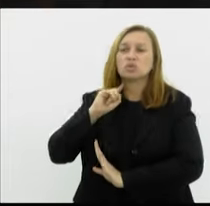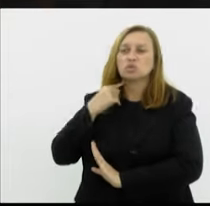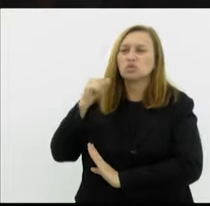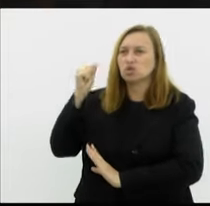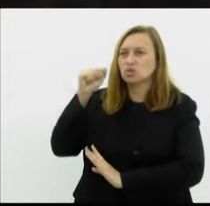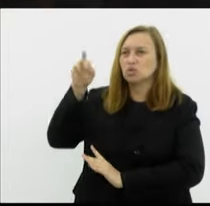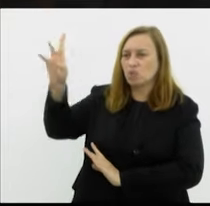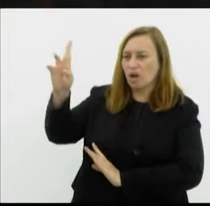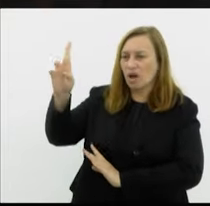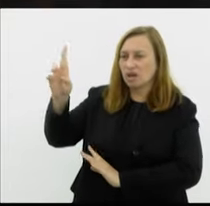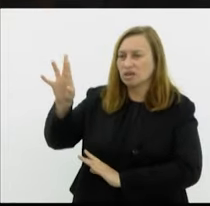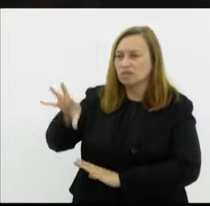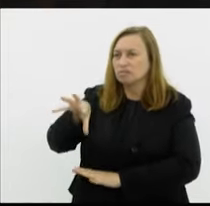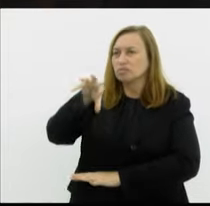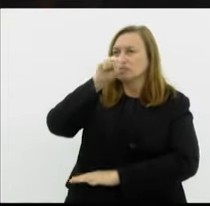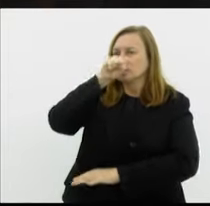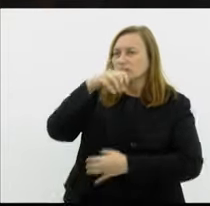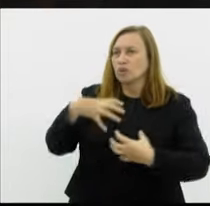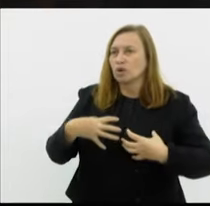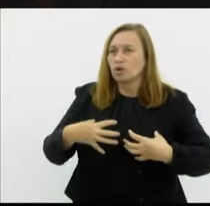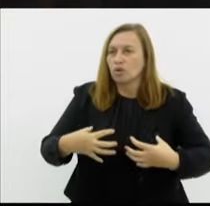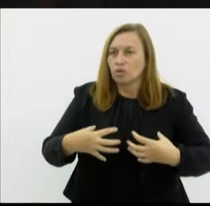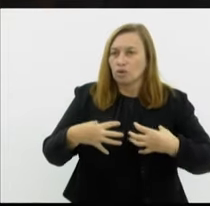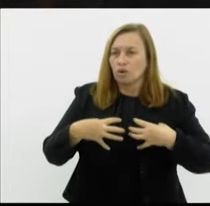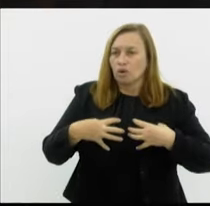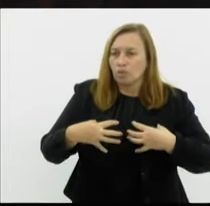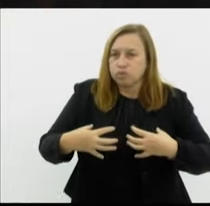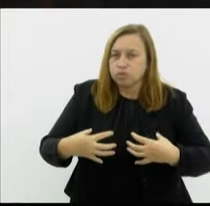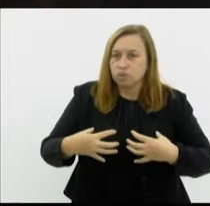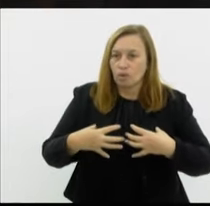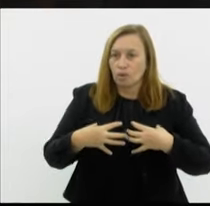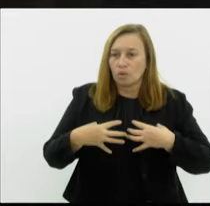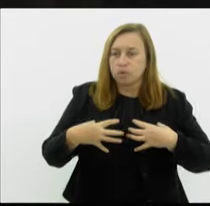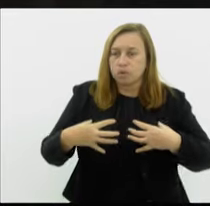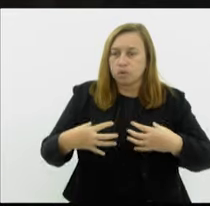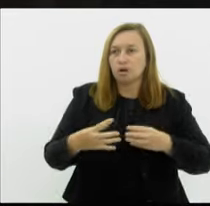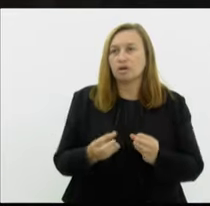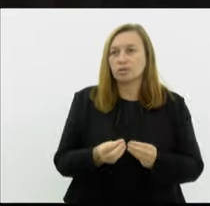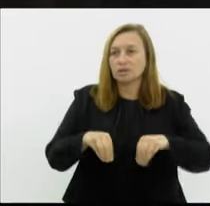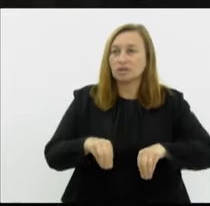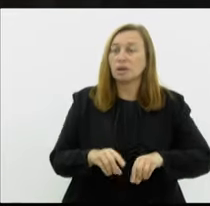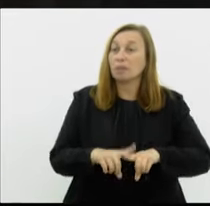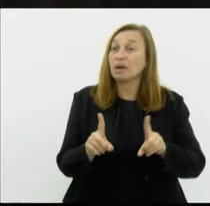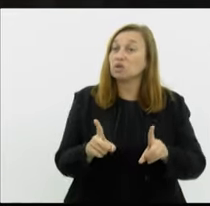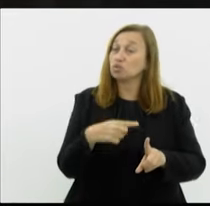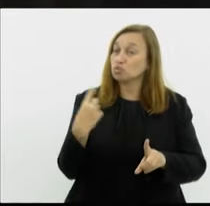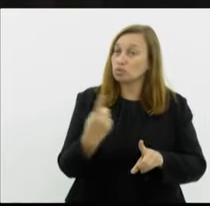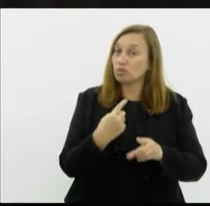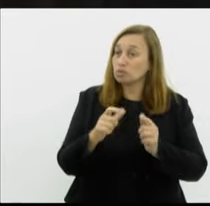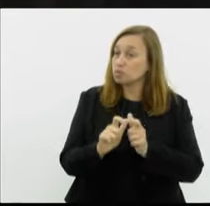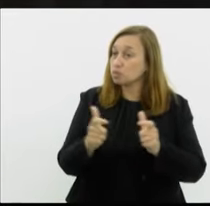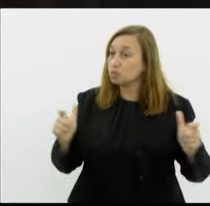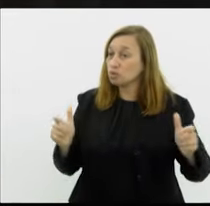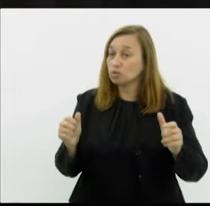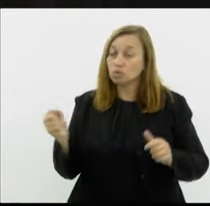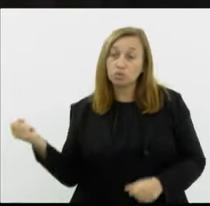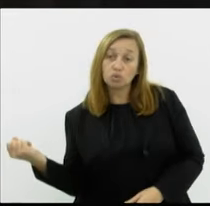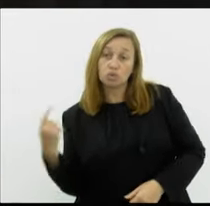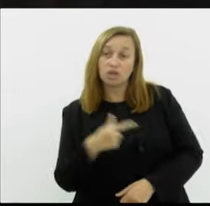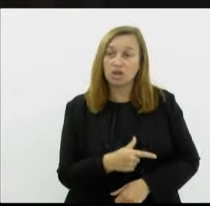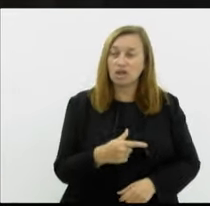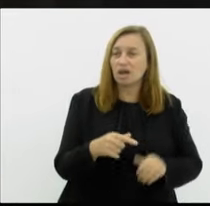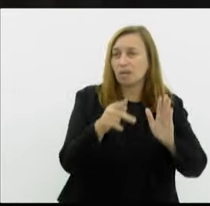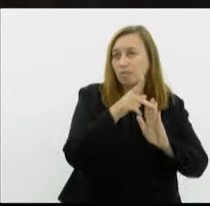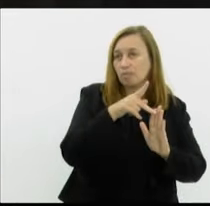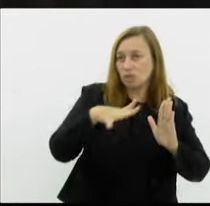da população. Mas, na realidade, o nosso é mais amplo do que essa portaria.